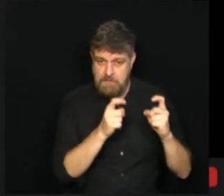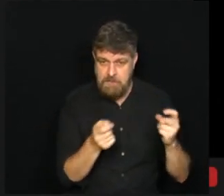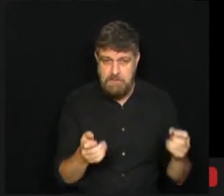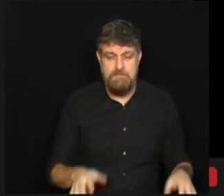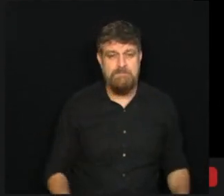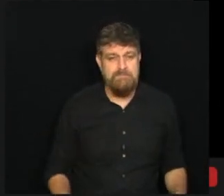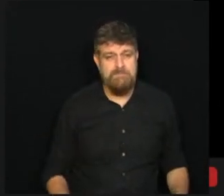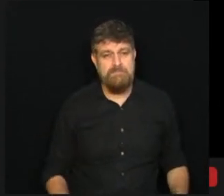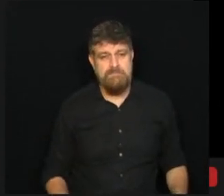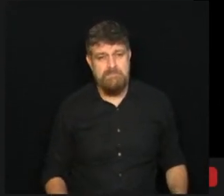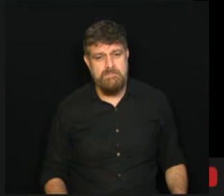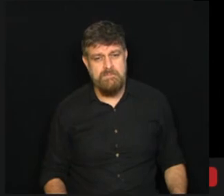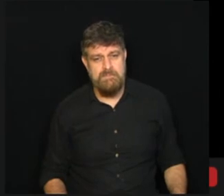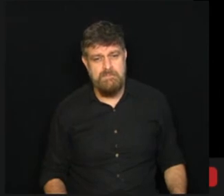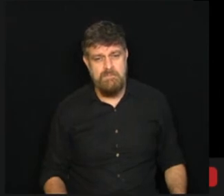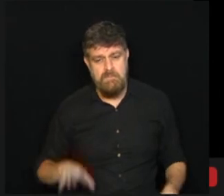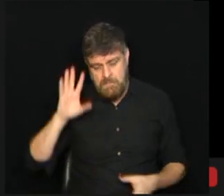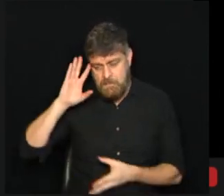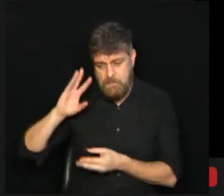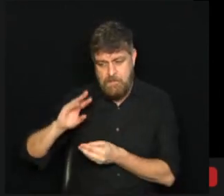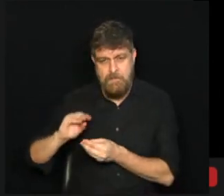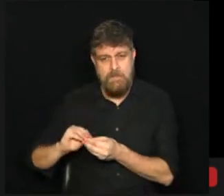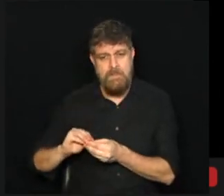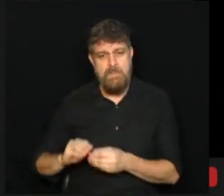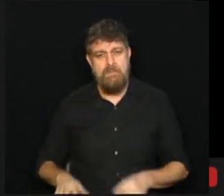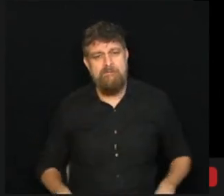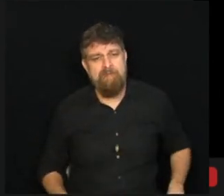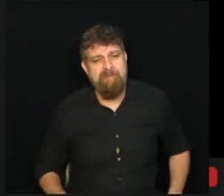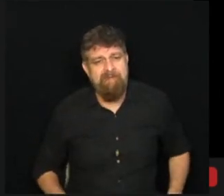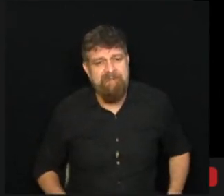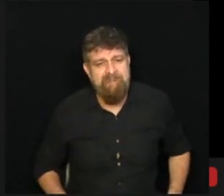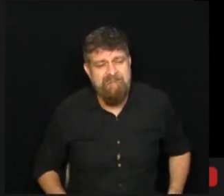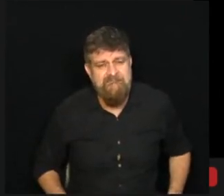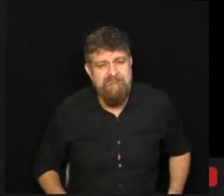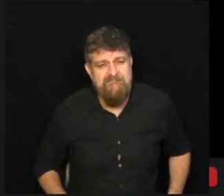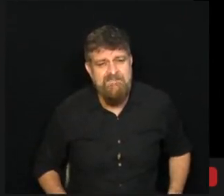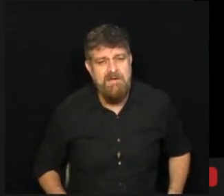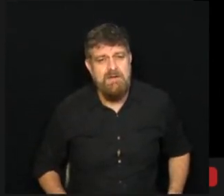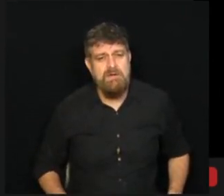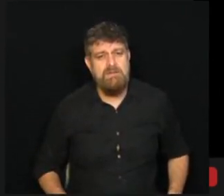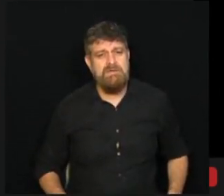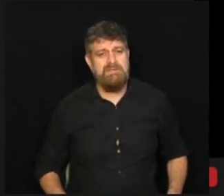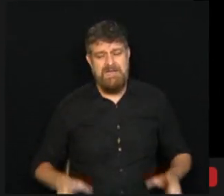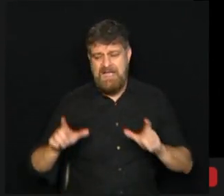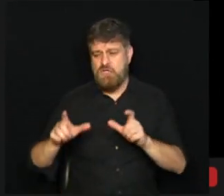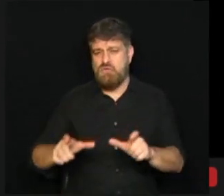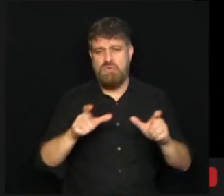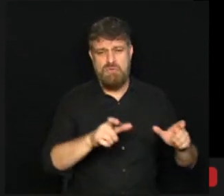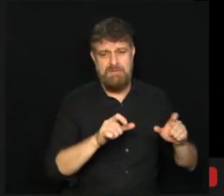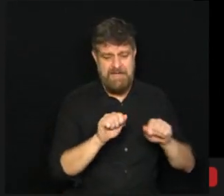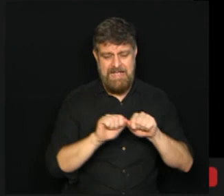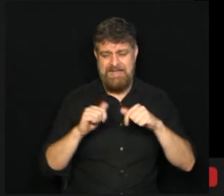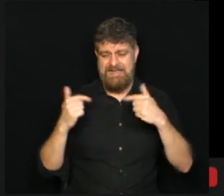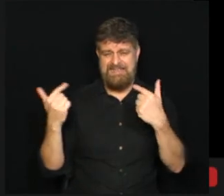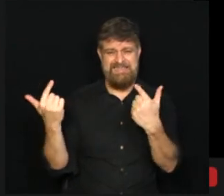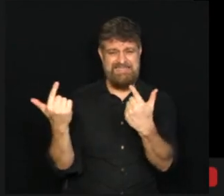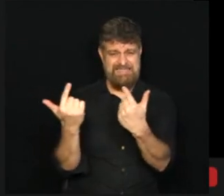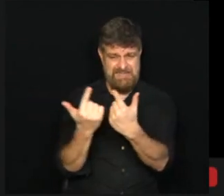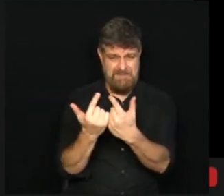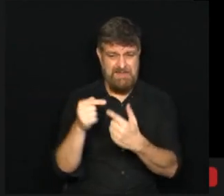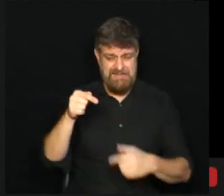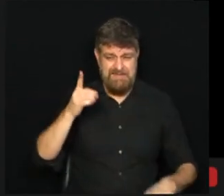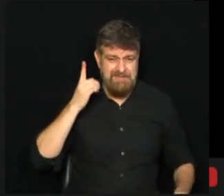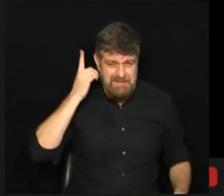Essa questão só, finalmente, assim, está permeando todo lugar, a própria Assembleia. Assembleia, nós já